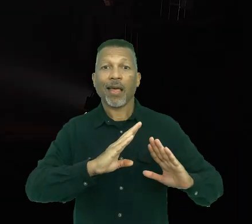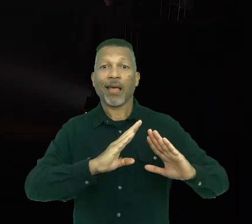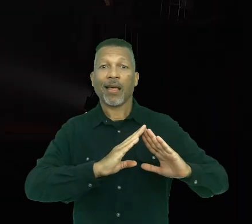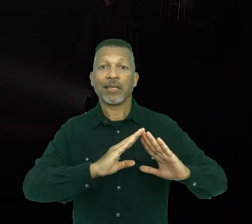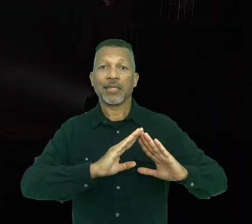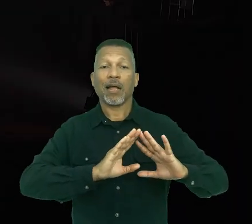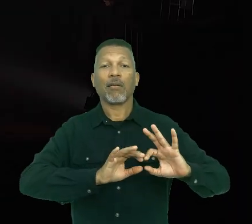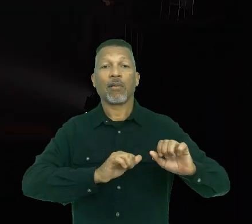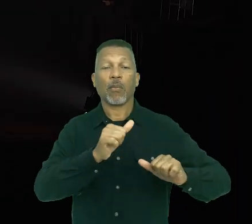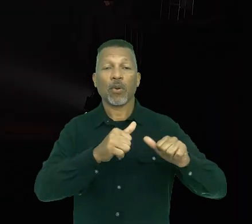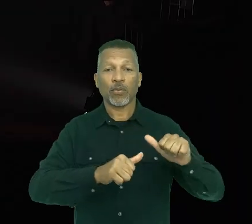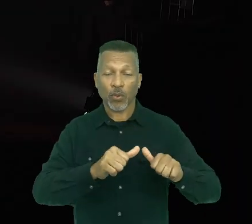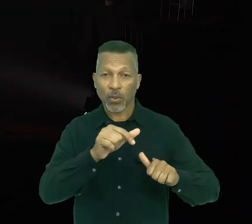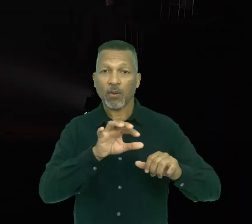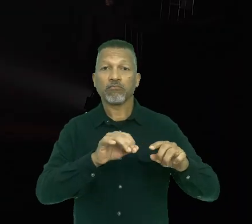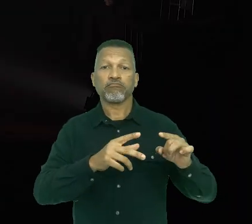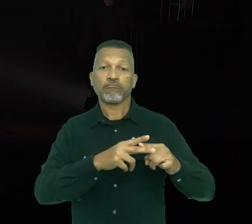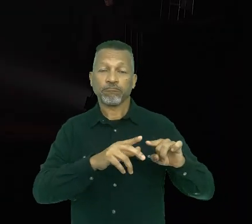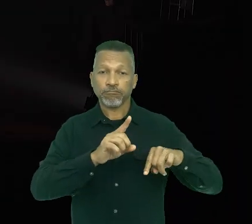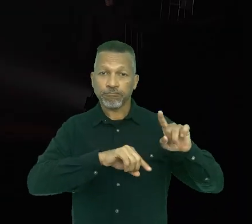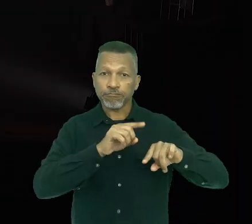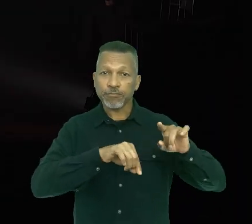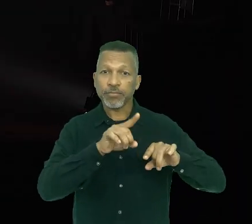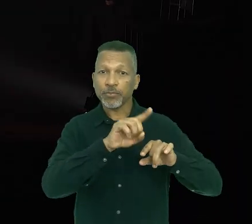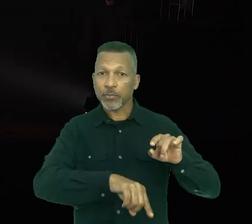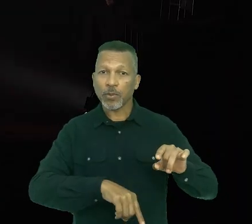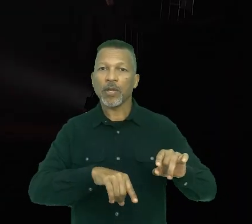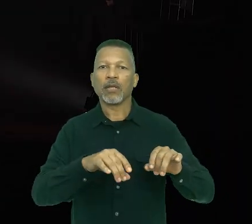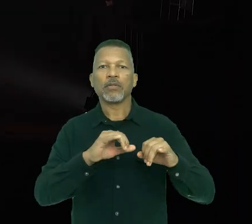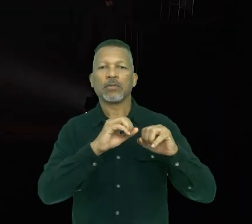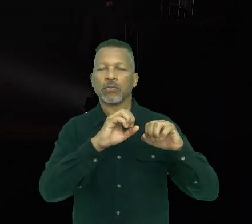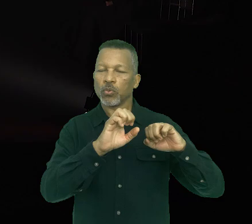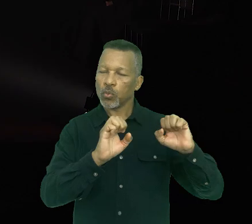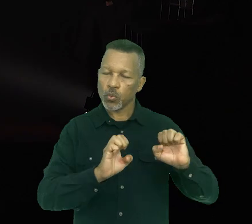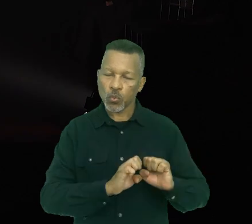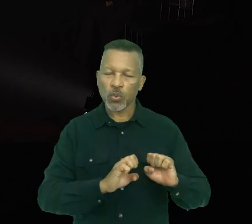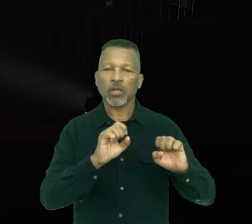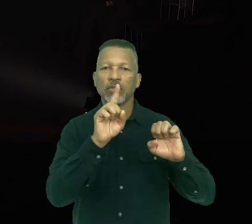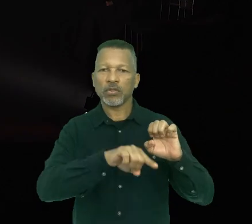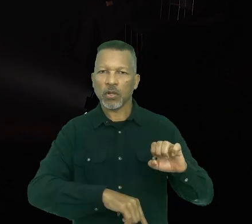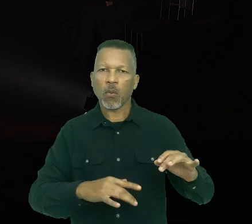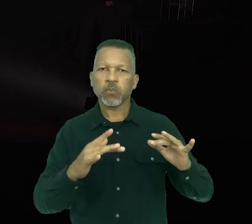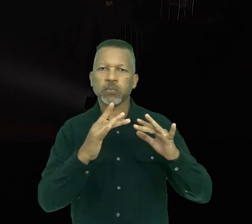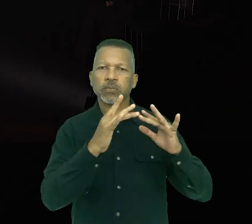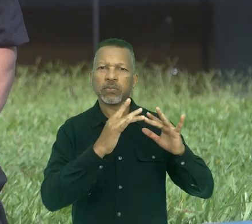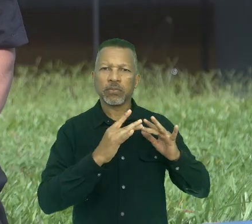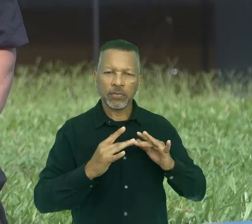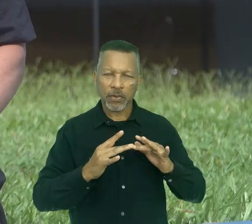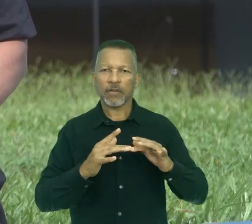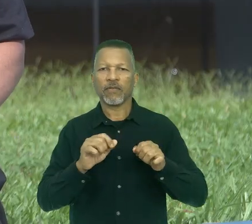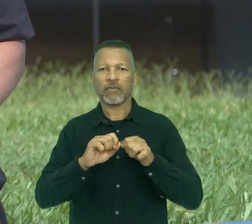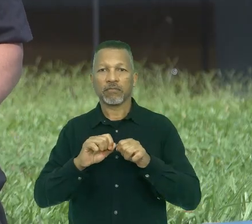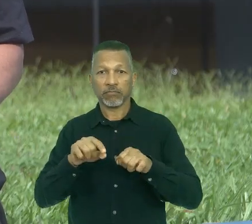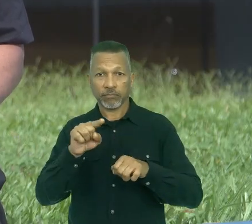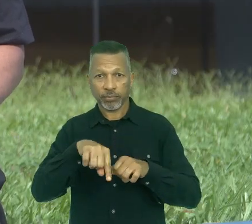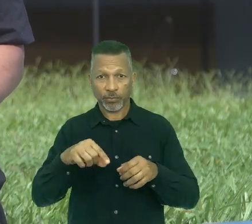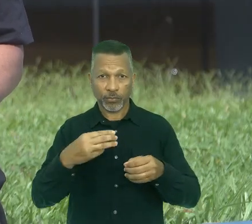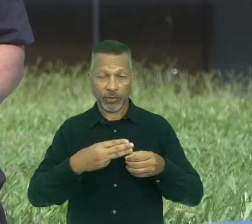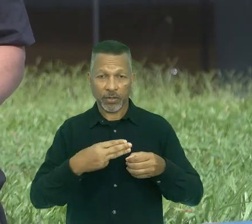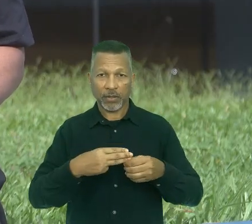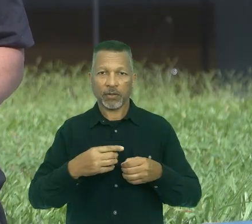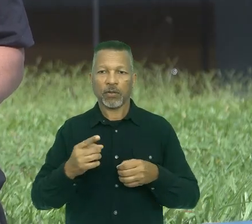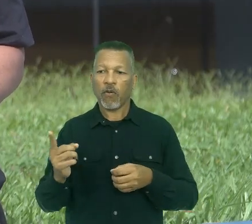um equipamento criado para ser uma estrutura de conexão entre os fazedores de arte do município. E aí quando eu volto